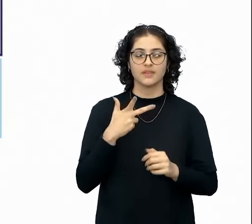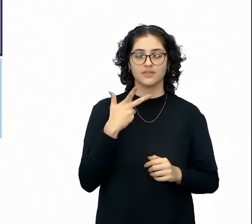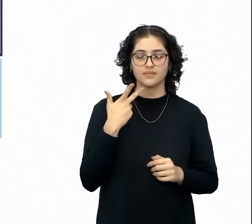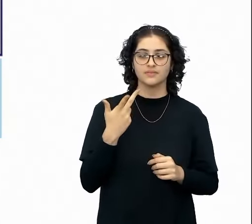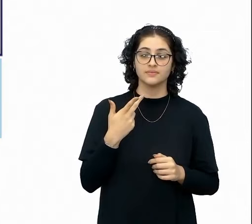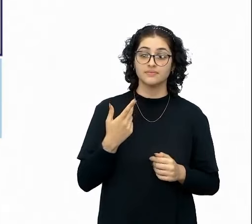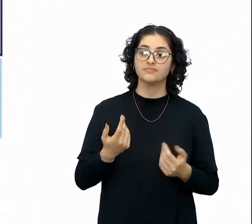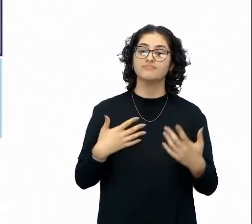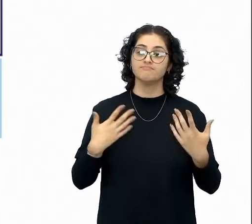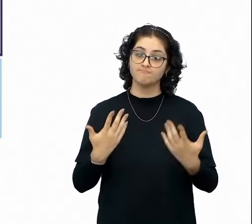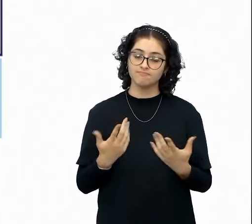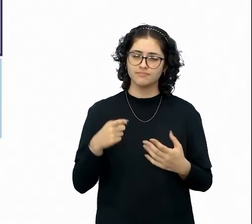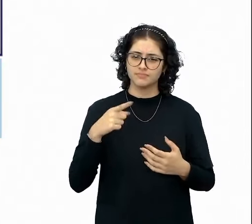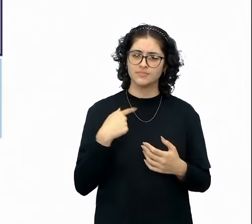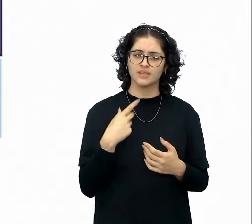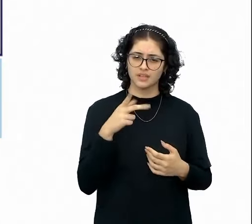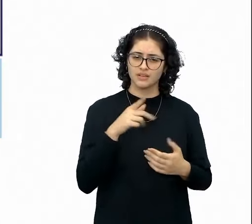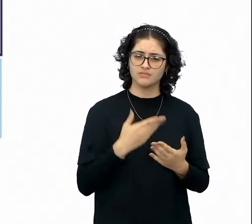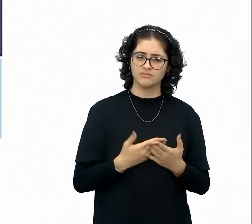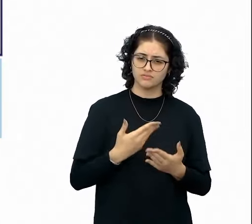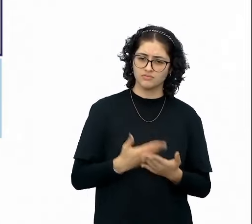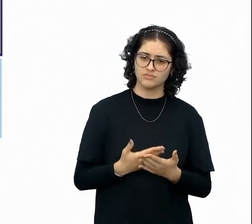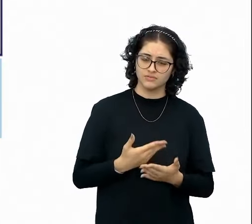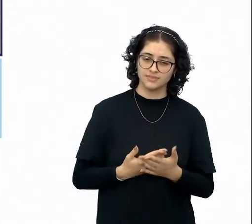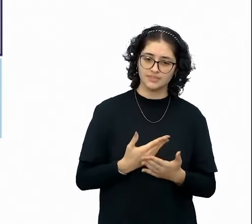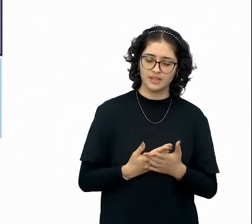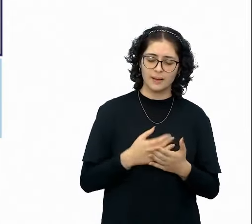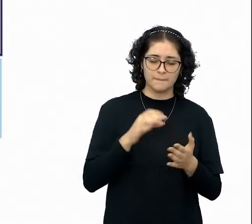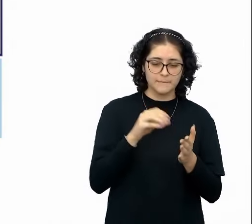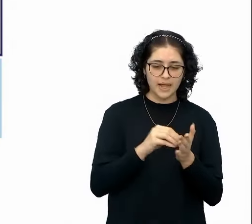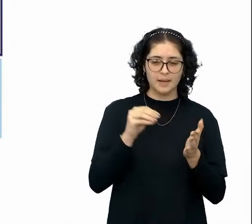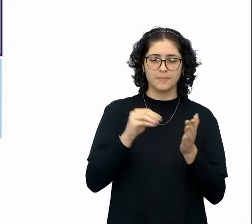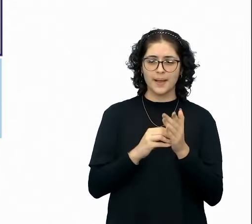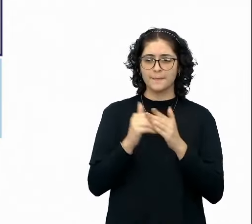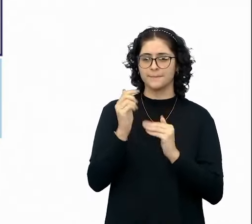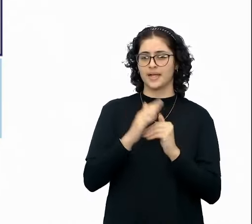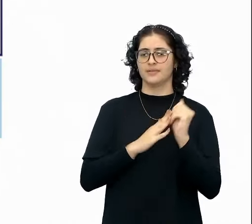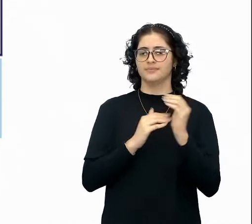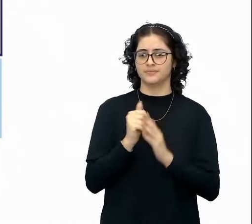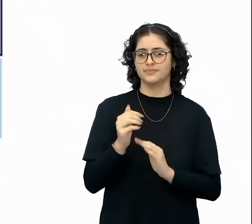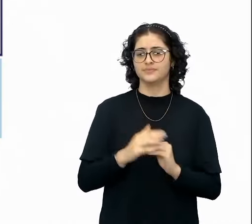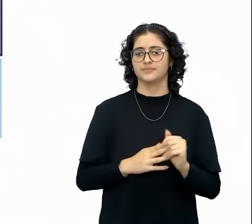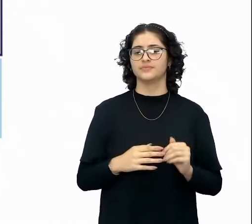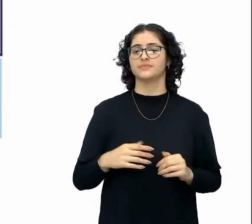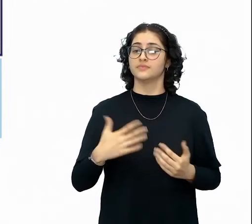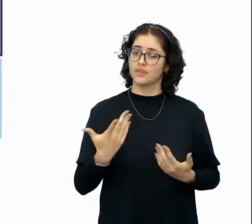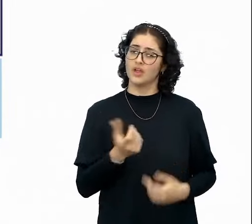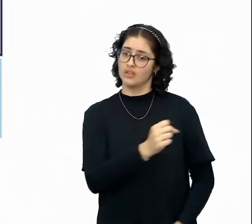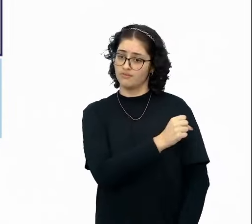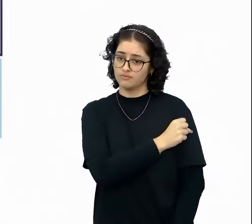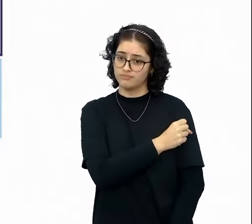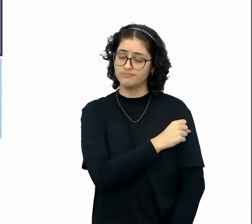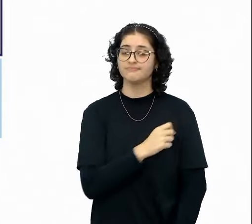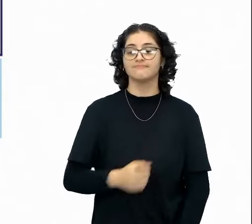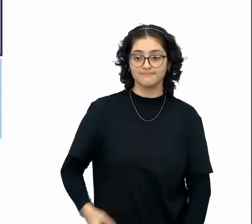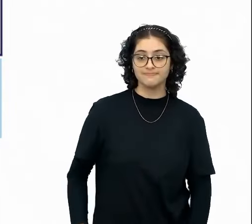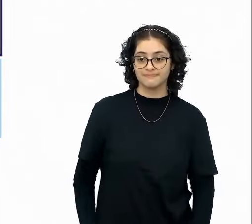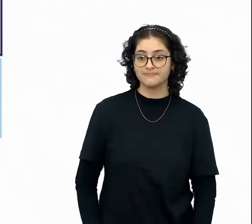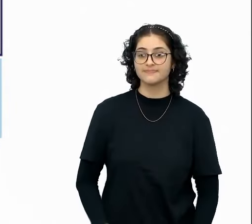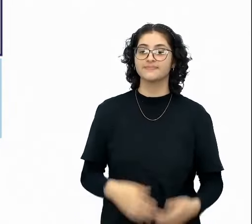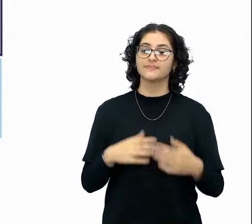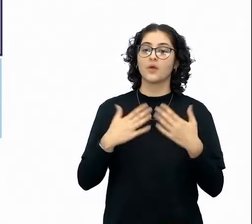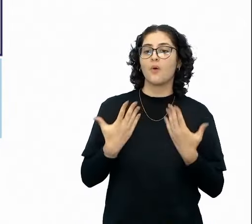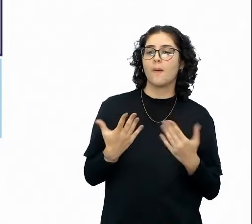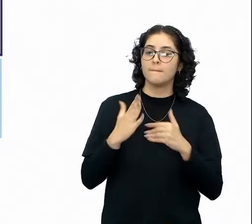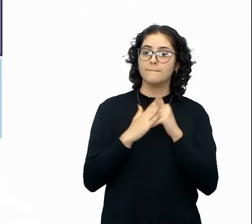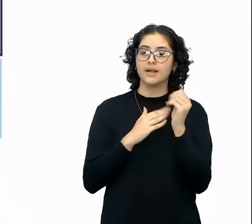movimento bem bacana de estar estudando habilidade por habilidade. Zana, então a gente está no 8º ano, tá? Quais são as habilidades